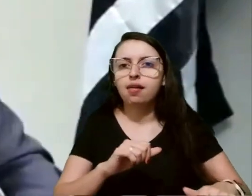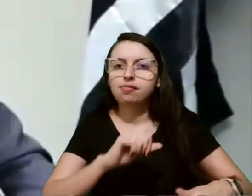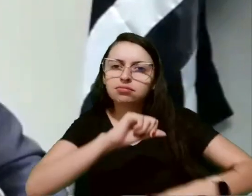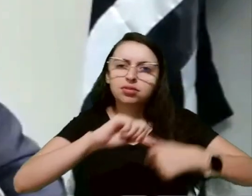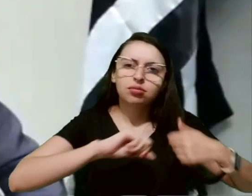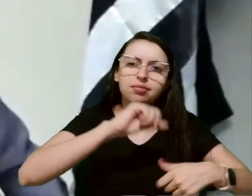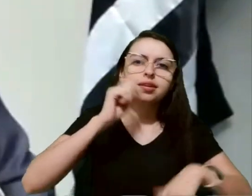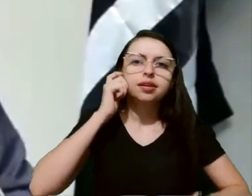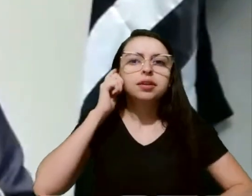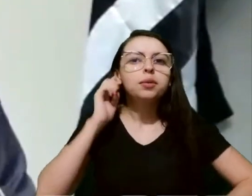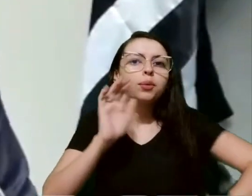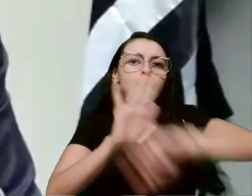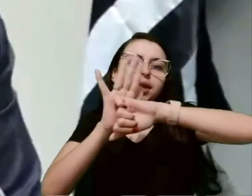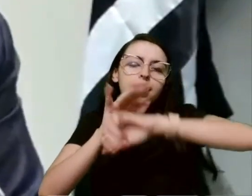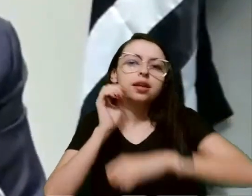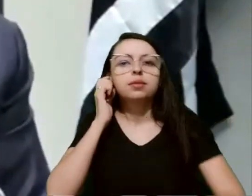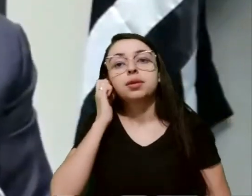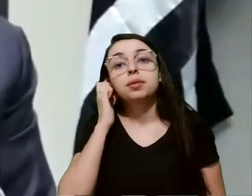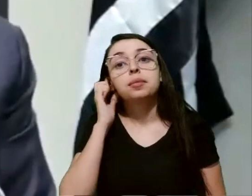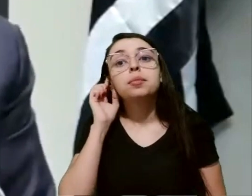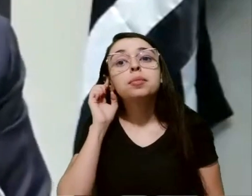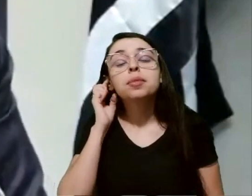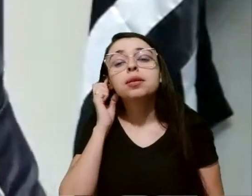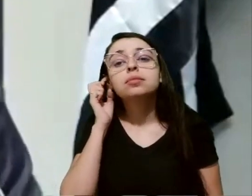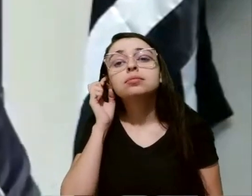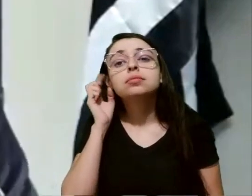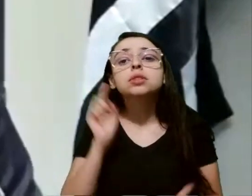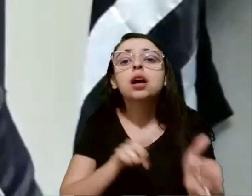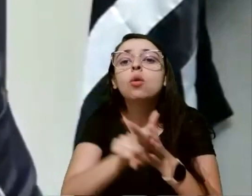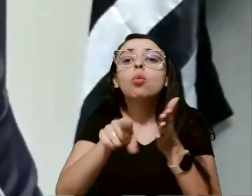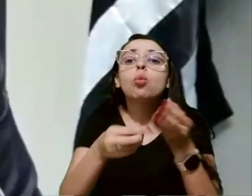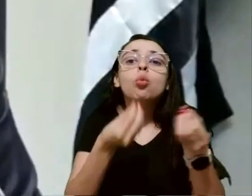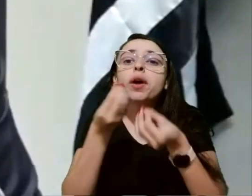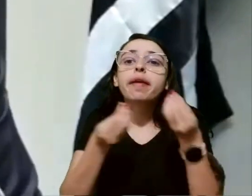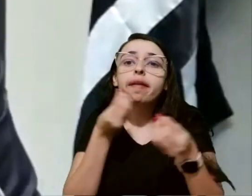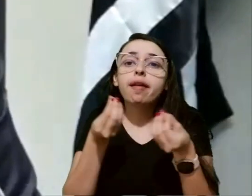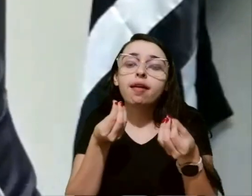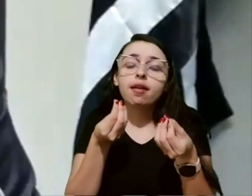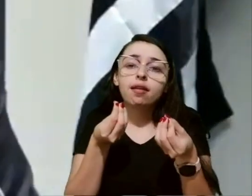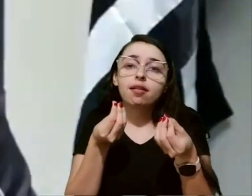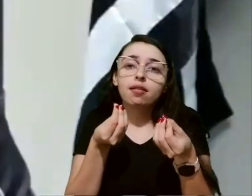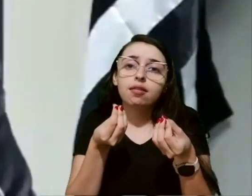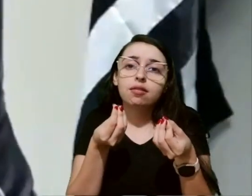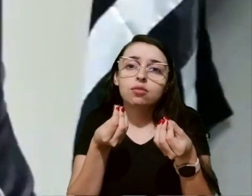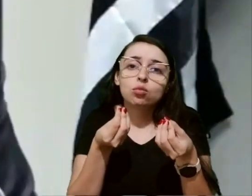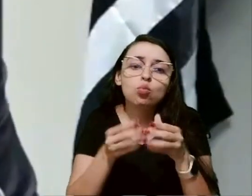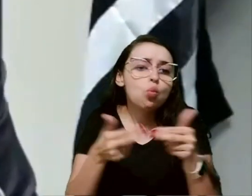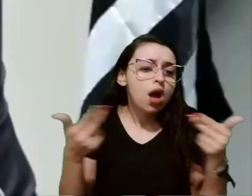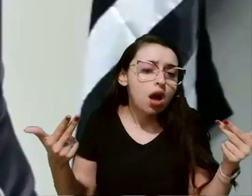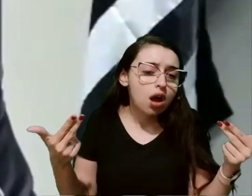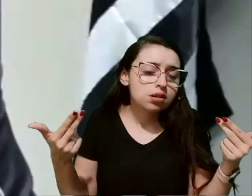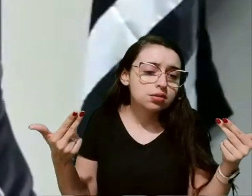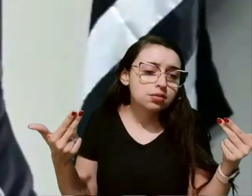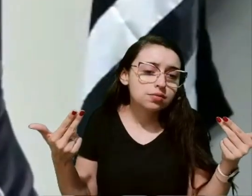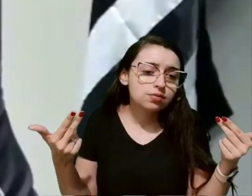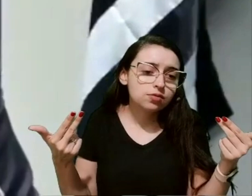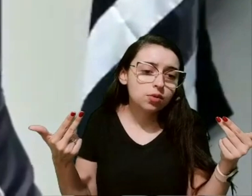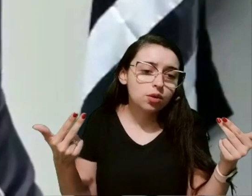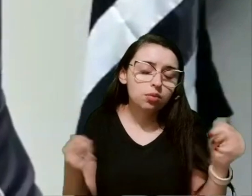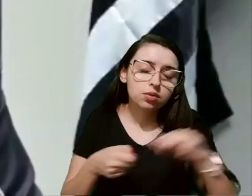E então, mas aí vem a pergunta, você fala: o que é quais são as